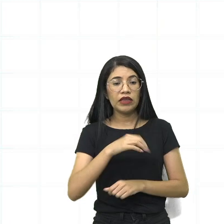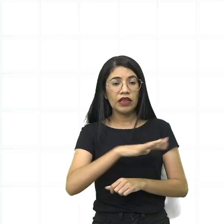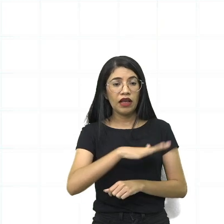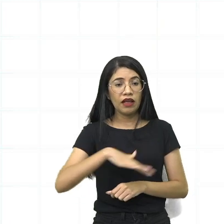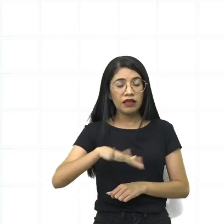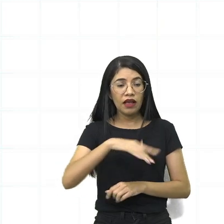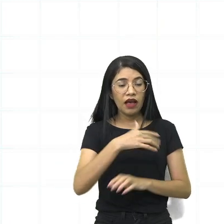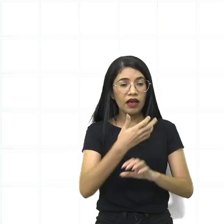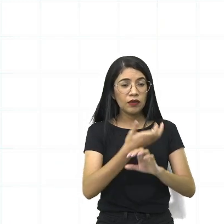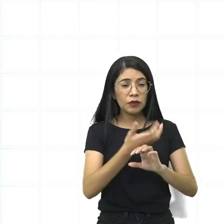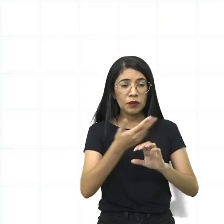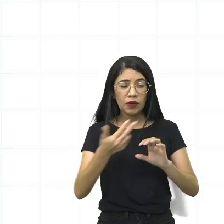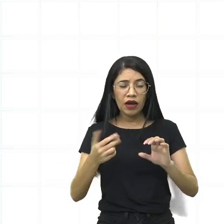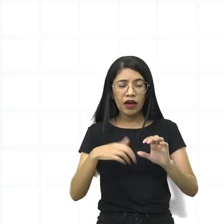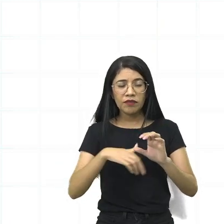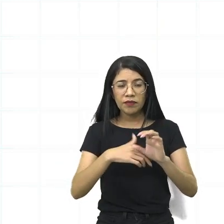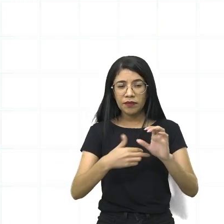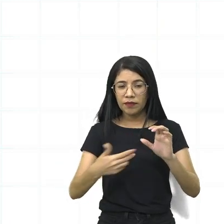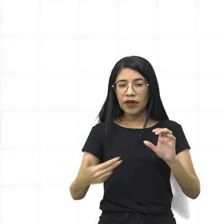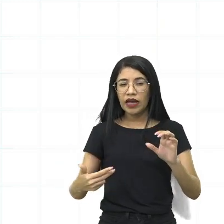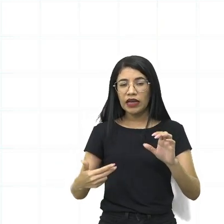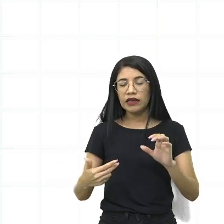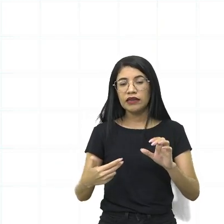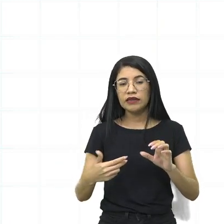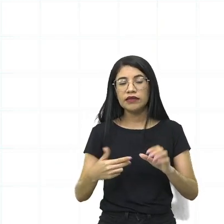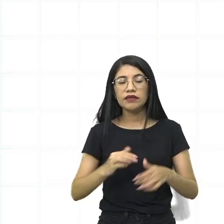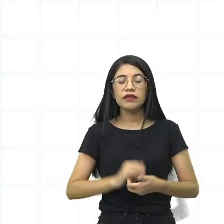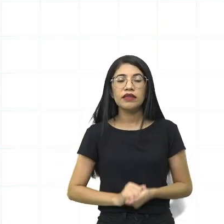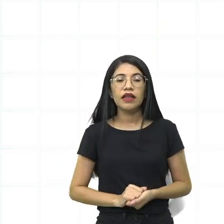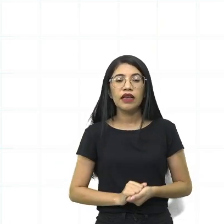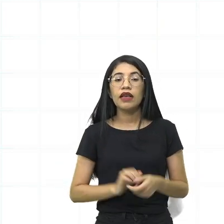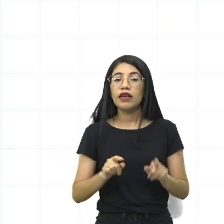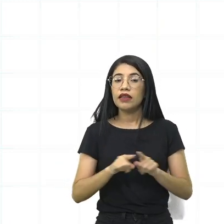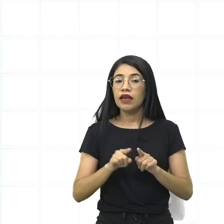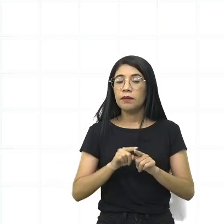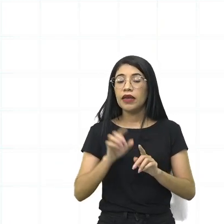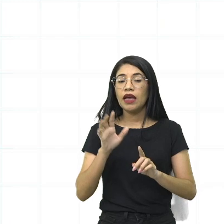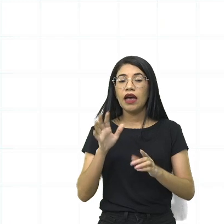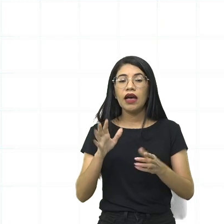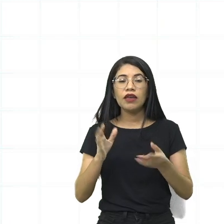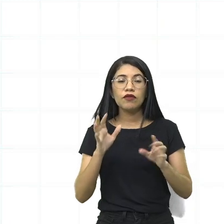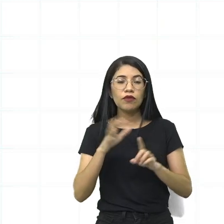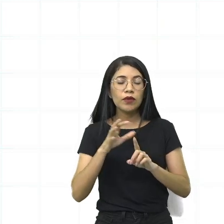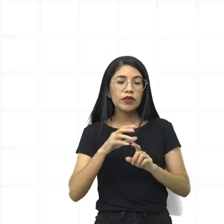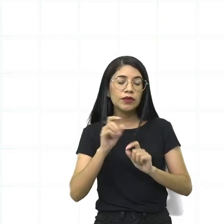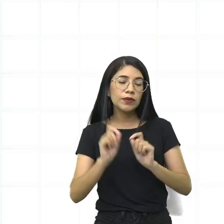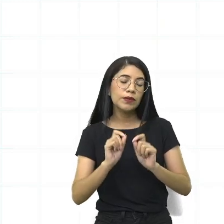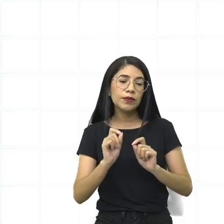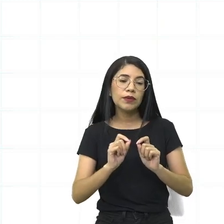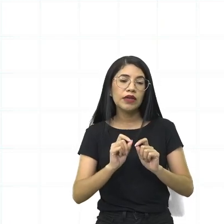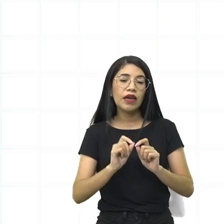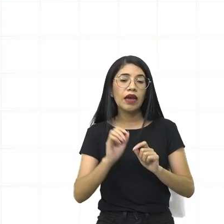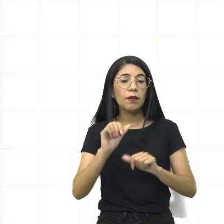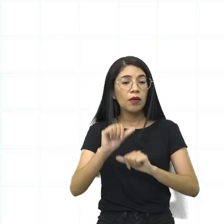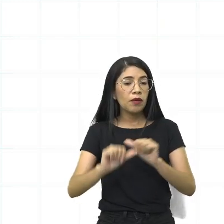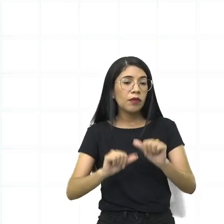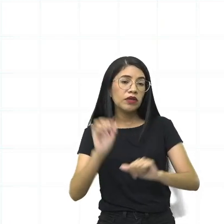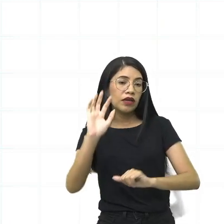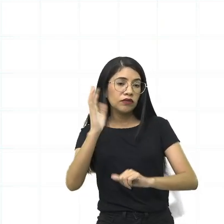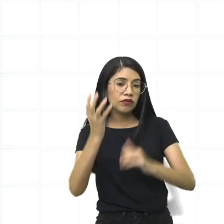né? Única que nós temos aqui na nossa região. E aí vai contribuir o quê? De uma forma absurda para as